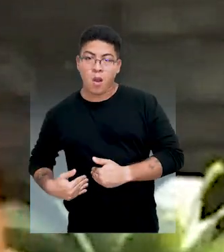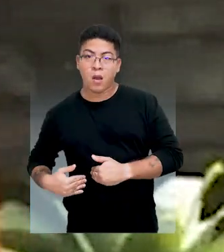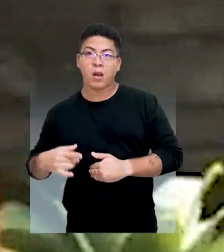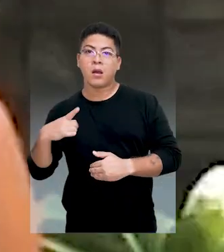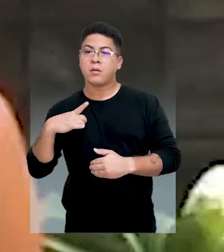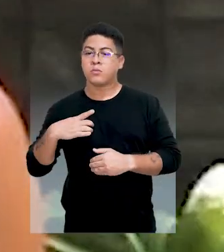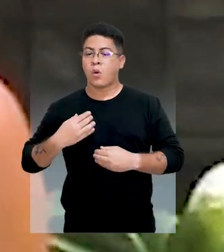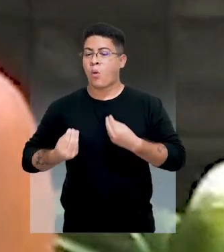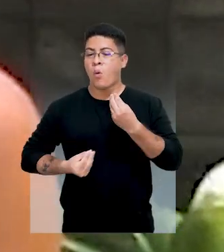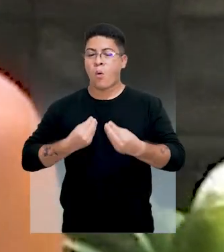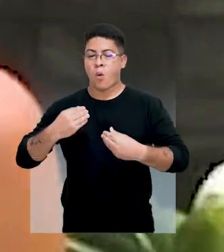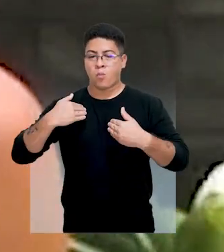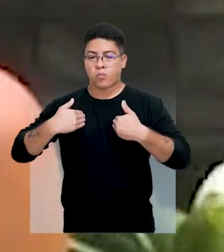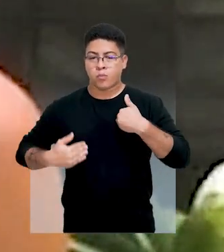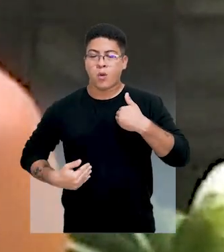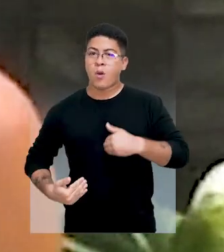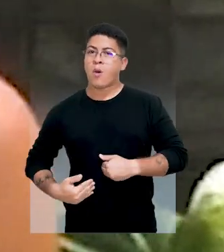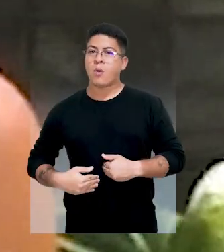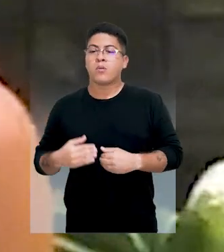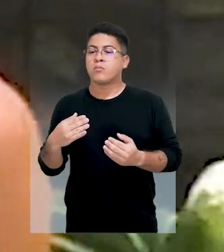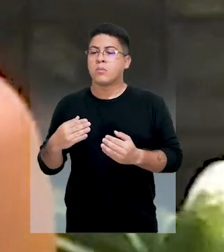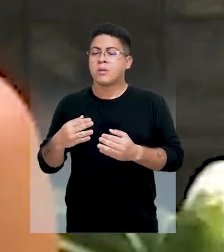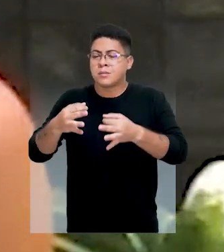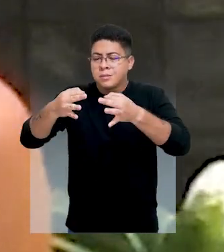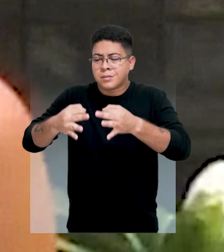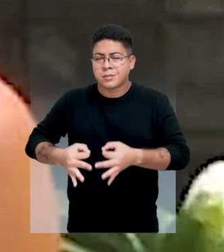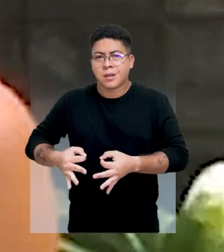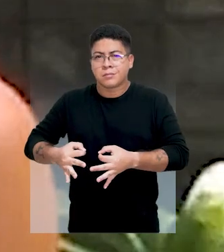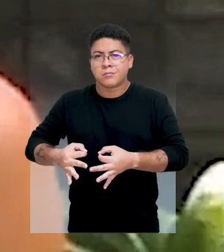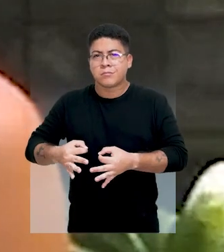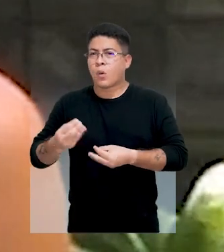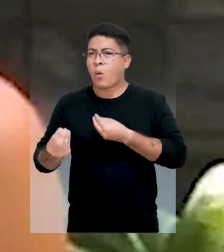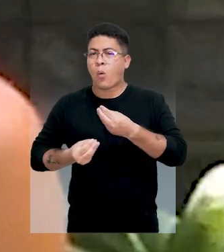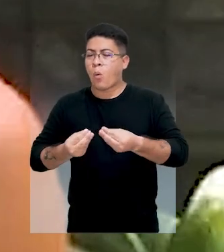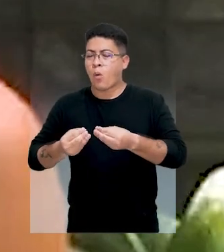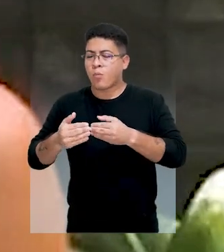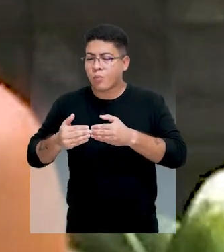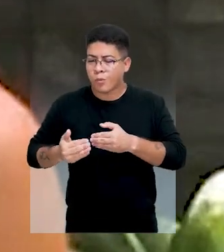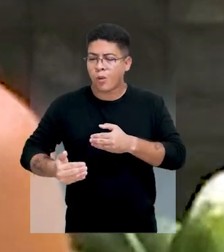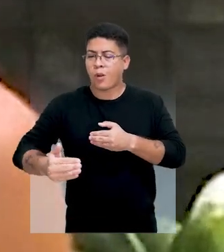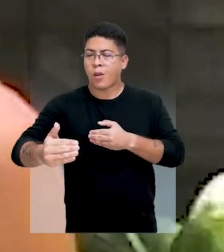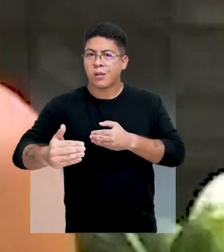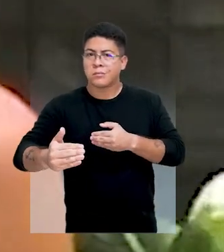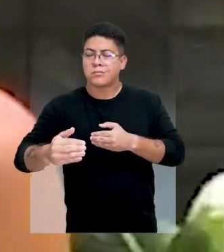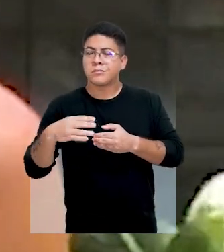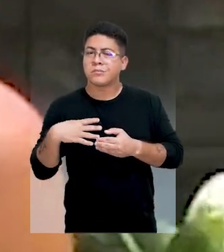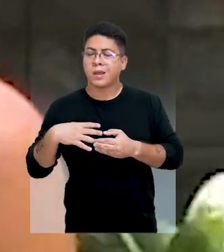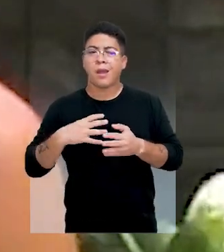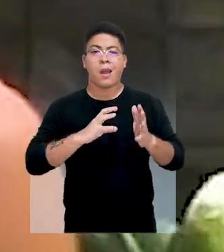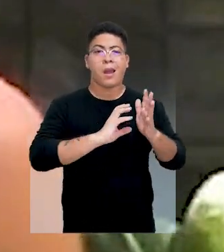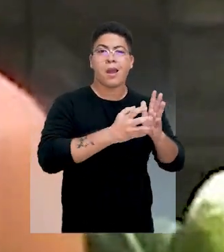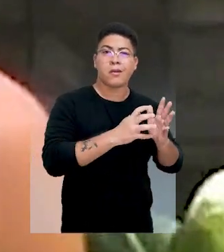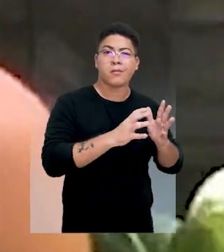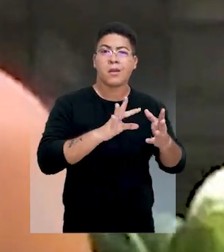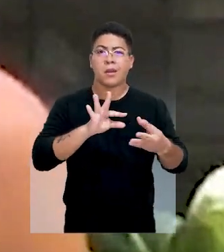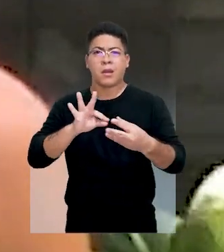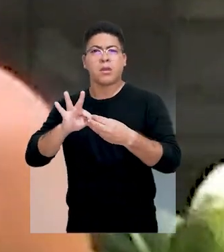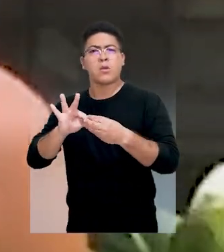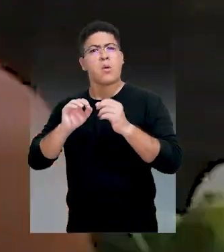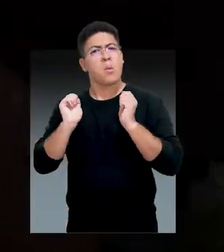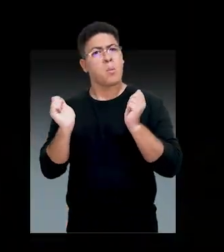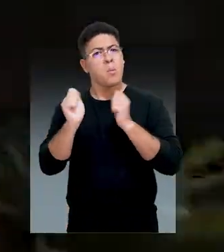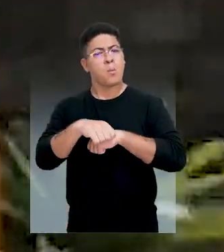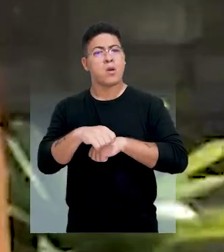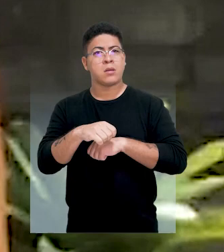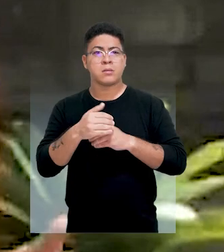do organismo. Mas afinal de contas, que estabilidade é essa e por que pessoas que vivem com HIV e AIDS podem envelhecer em até